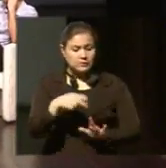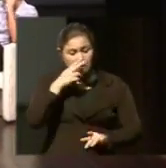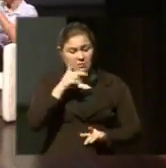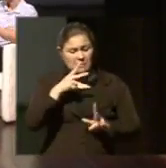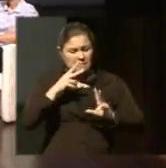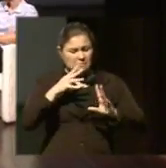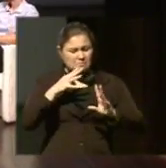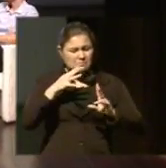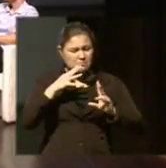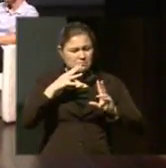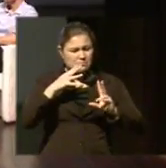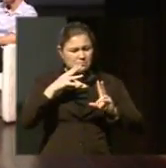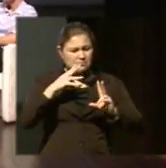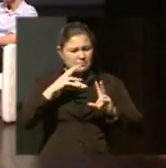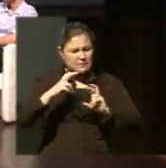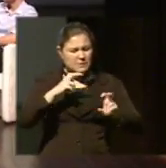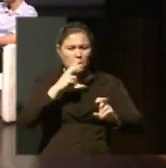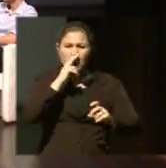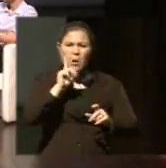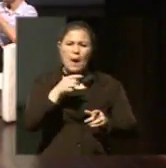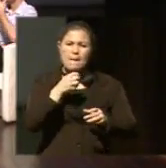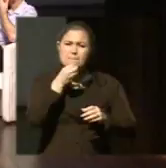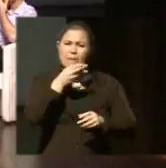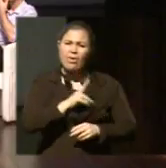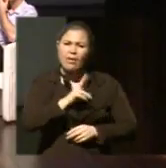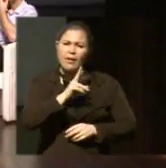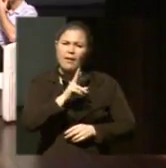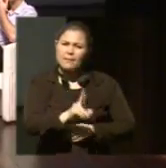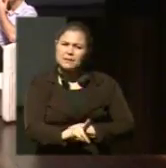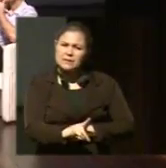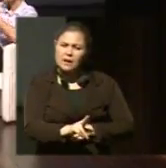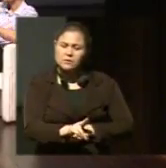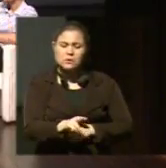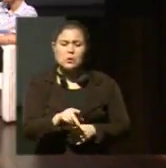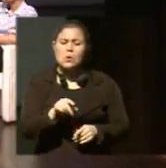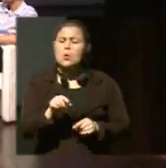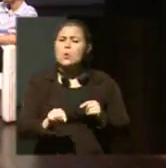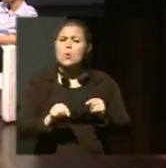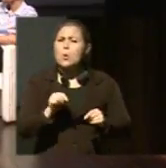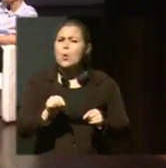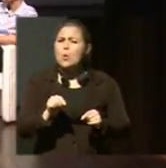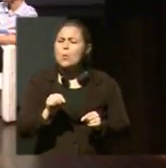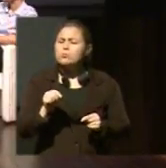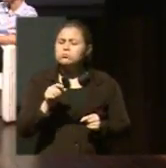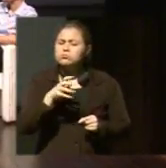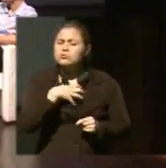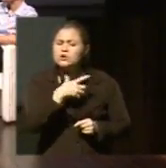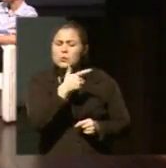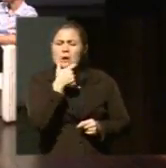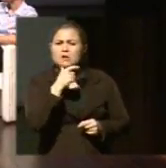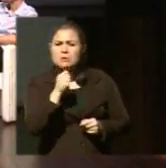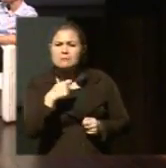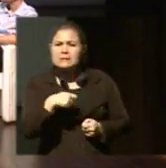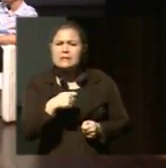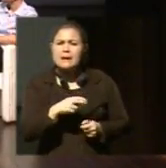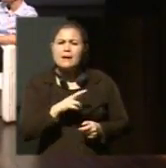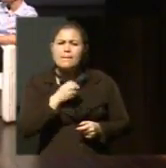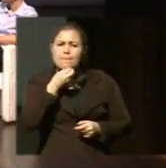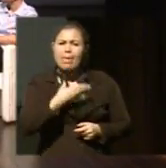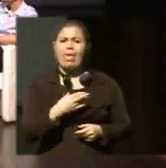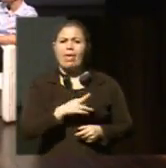de que eles não são bem representados. Como seria um idoso bem representado, então?